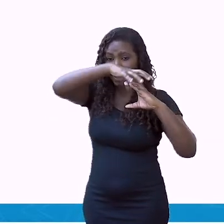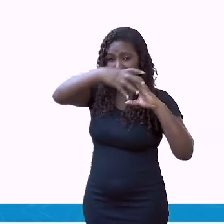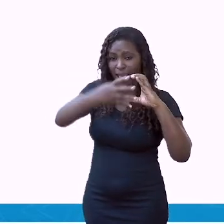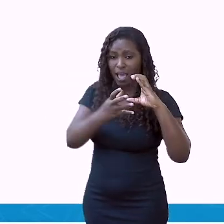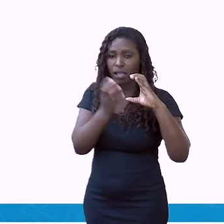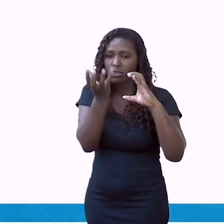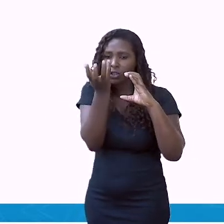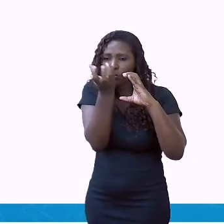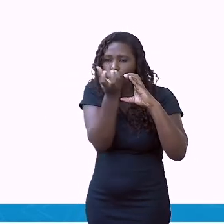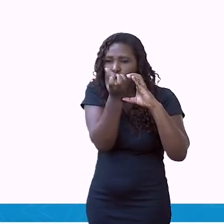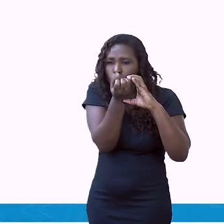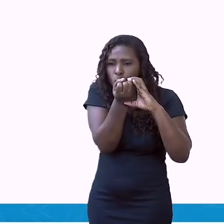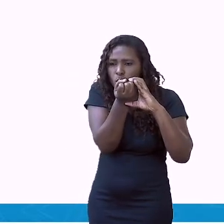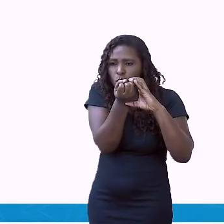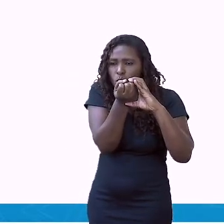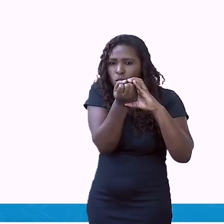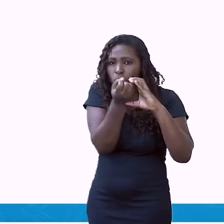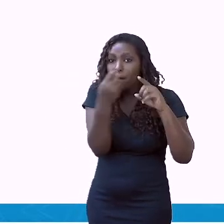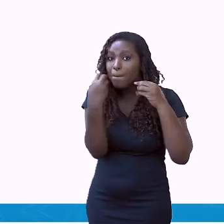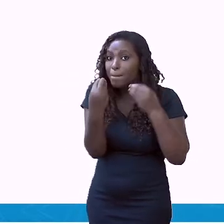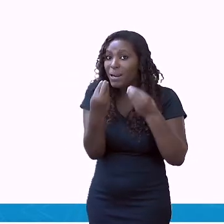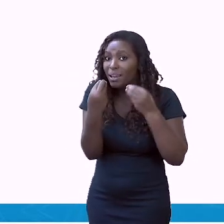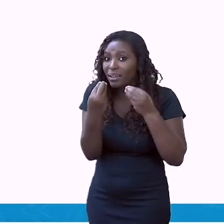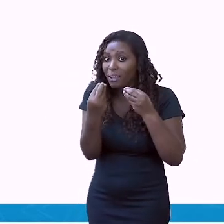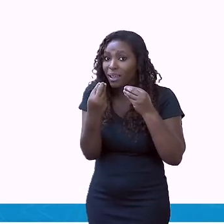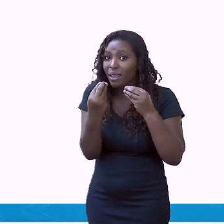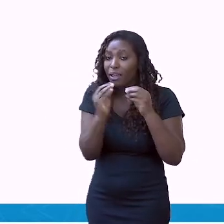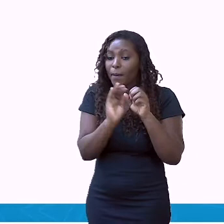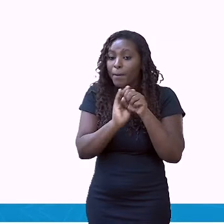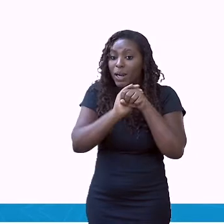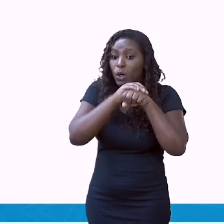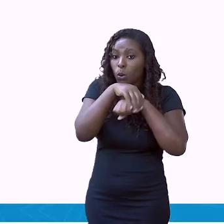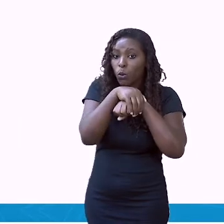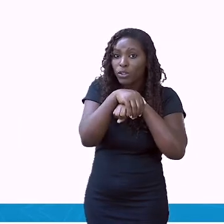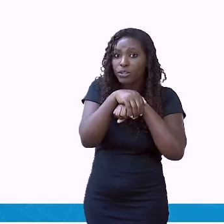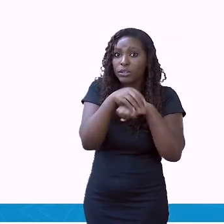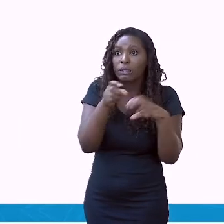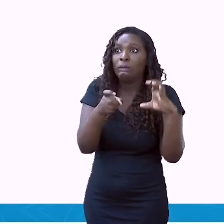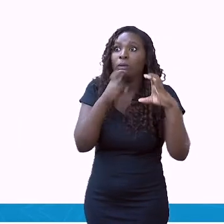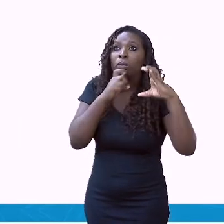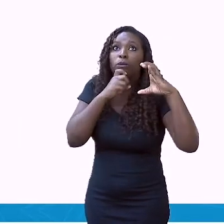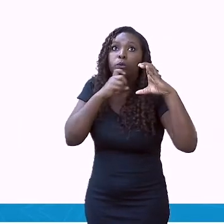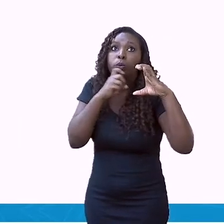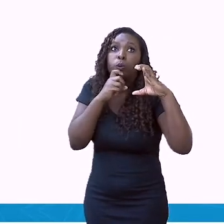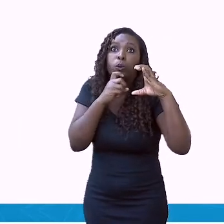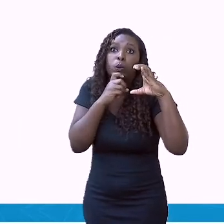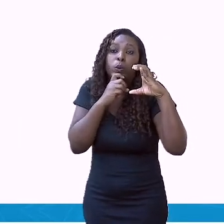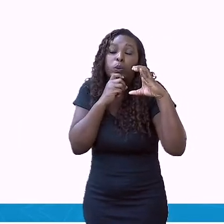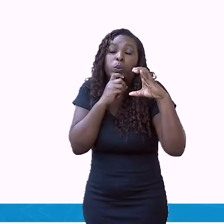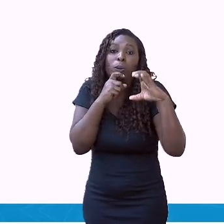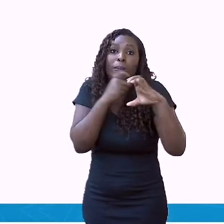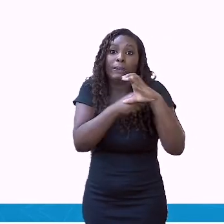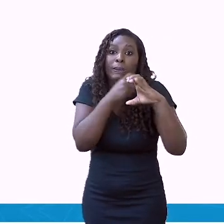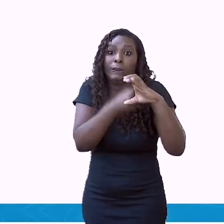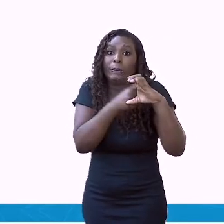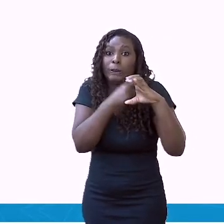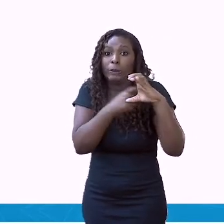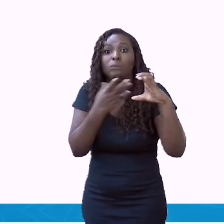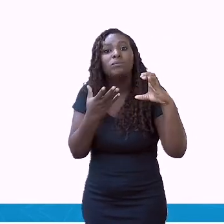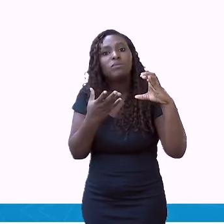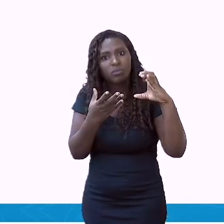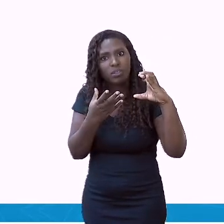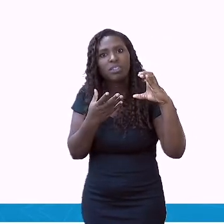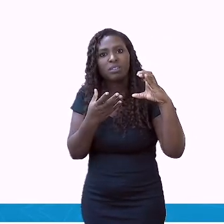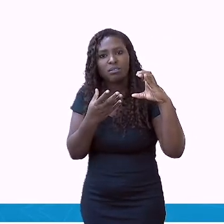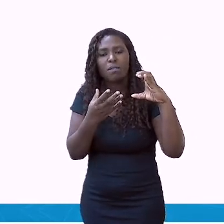Mas, quando a emissão de gases é muito grande, a atmosfera vai reter muito